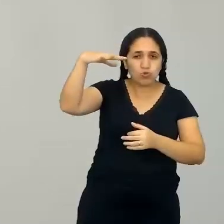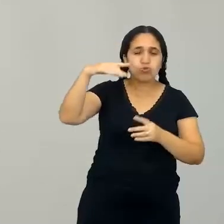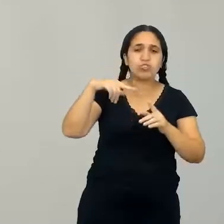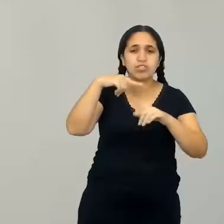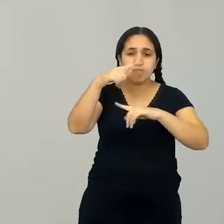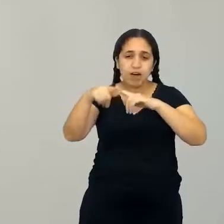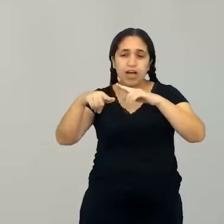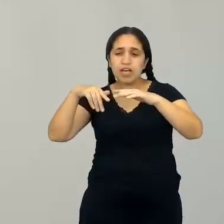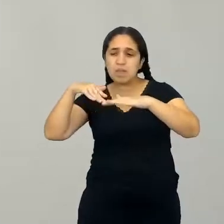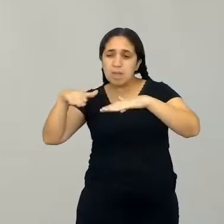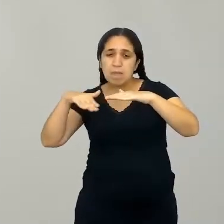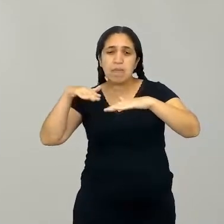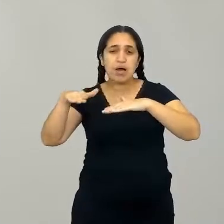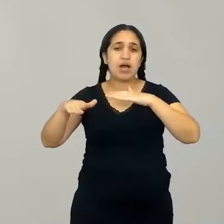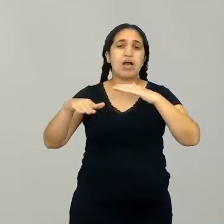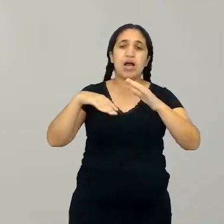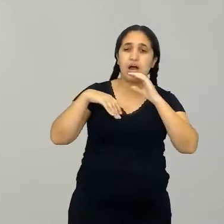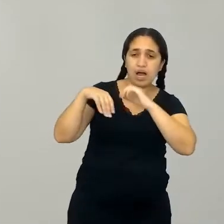dinamizando cada vez mais